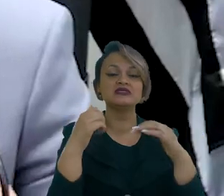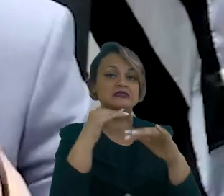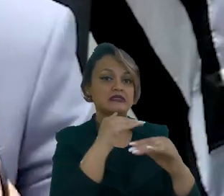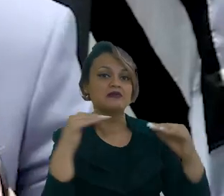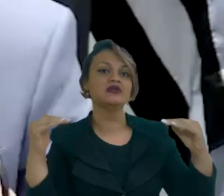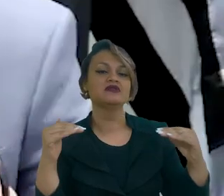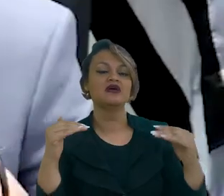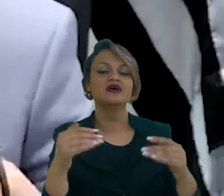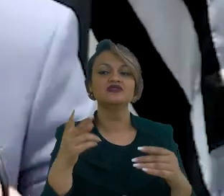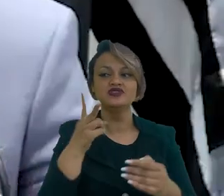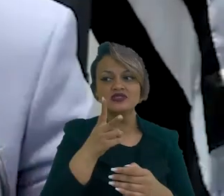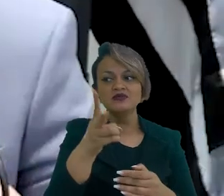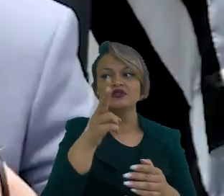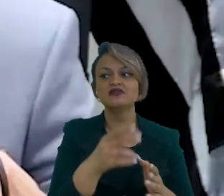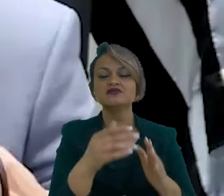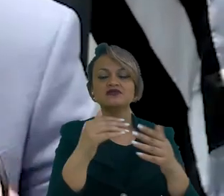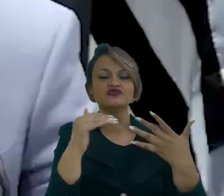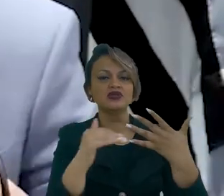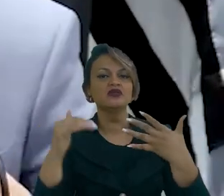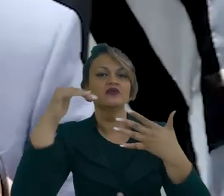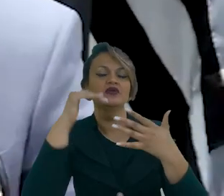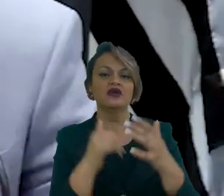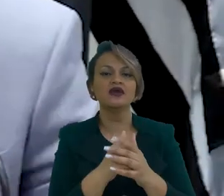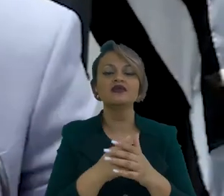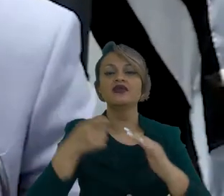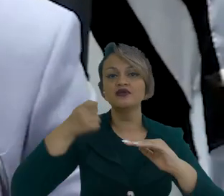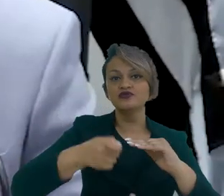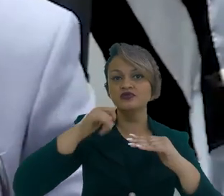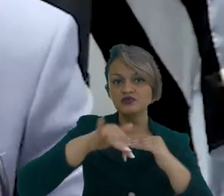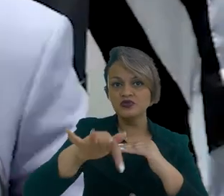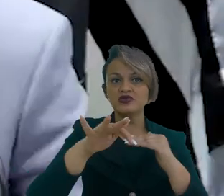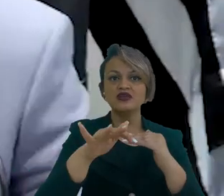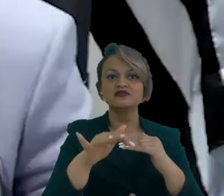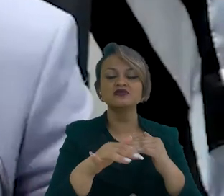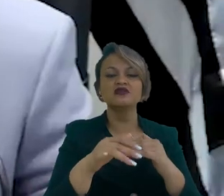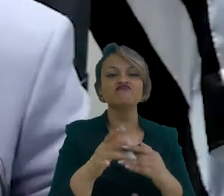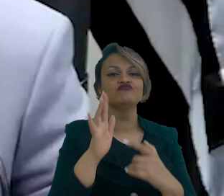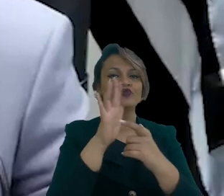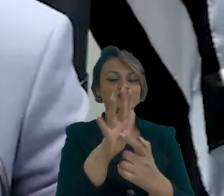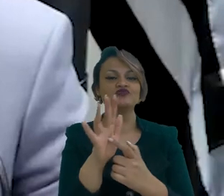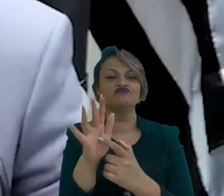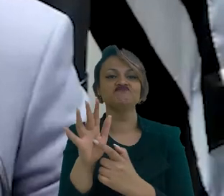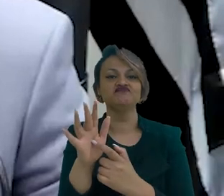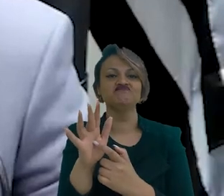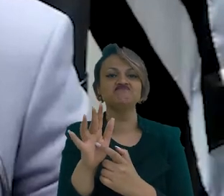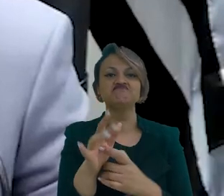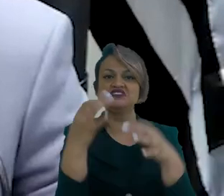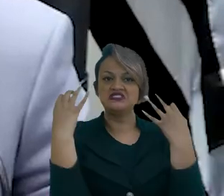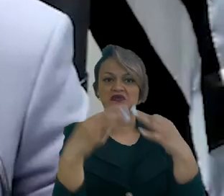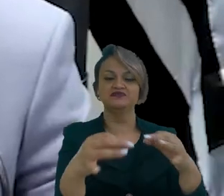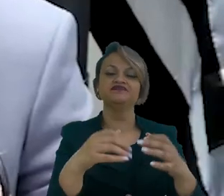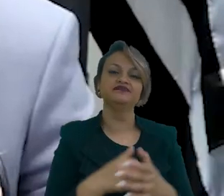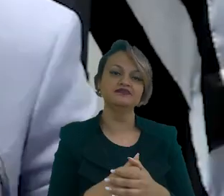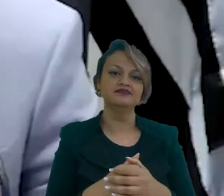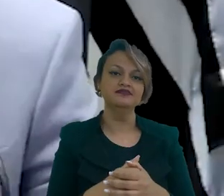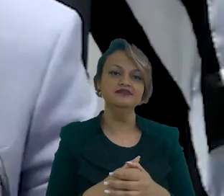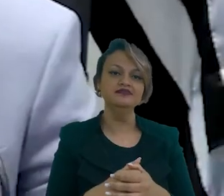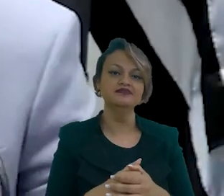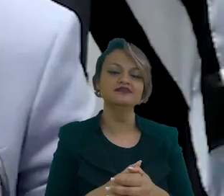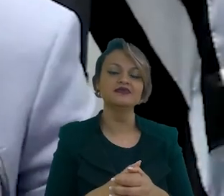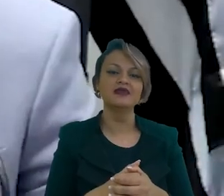preciso de estabilidade sedimentação de categorias e isso ajudante de conceitos nos trouxe de maneira muito